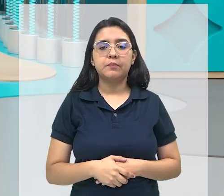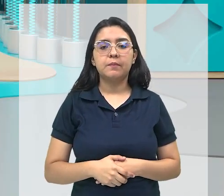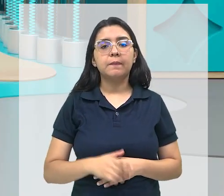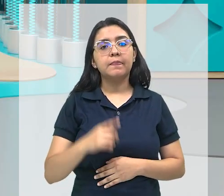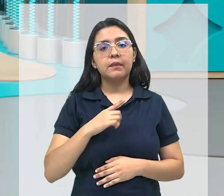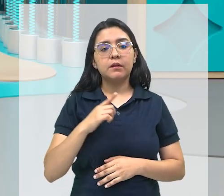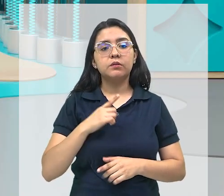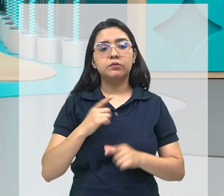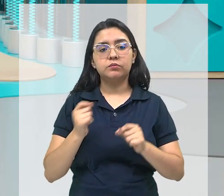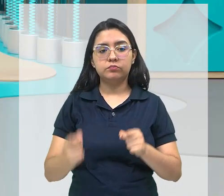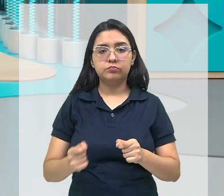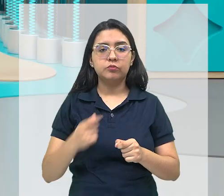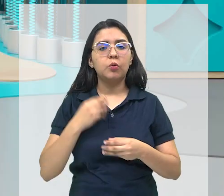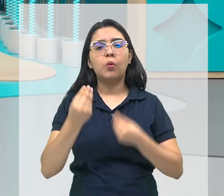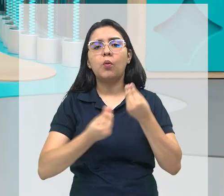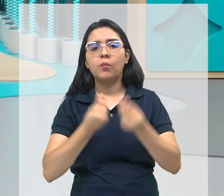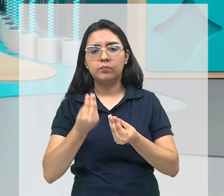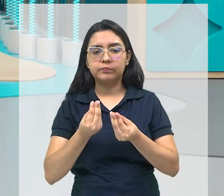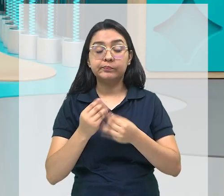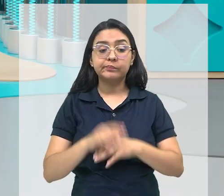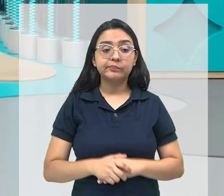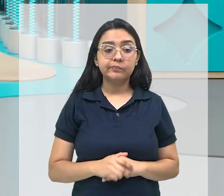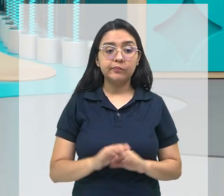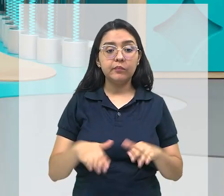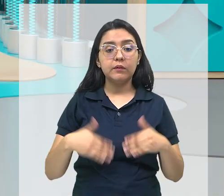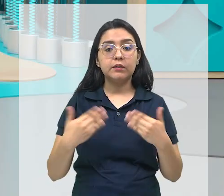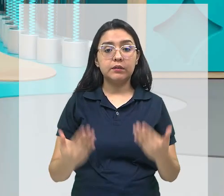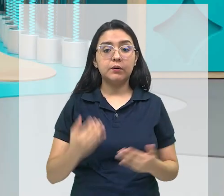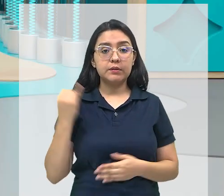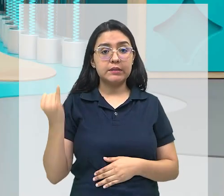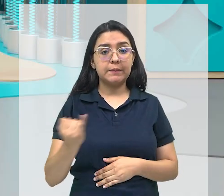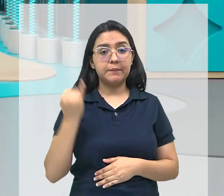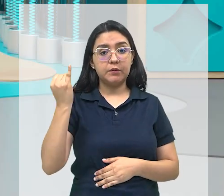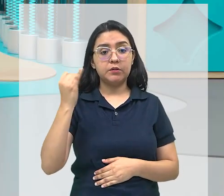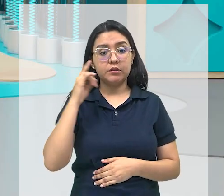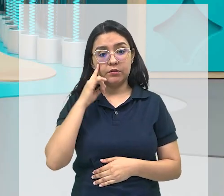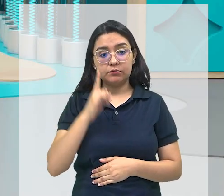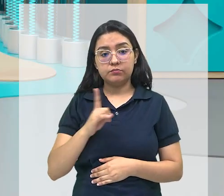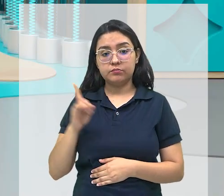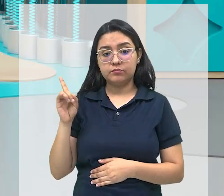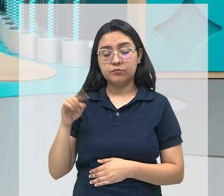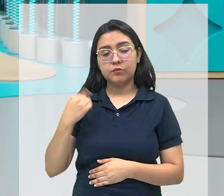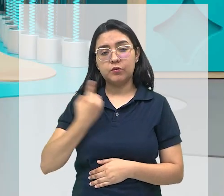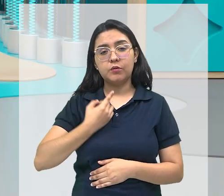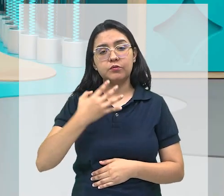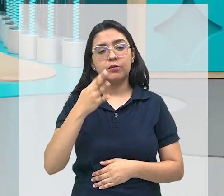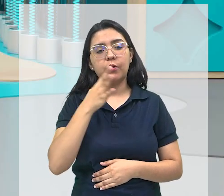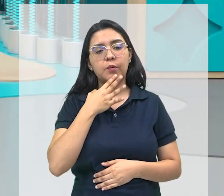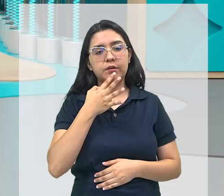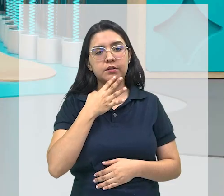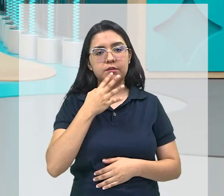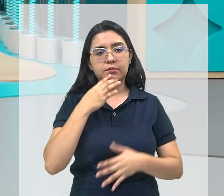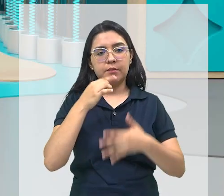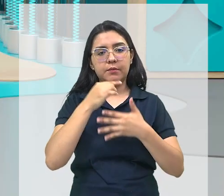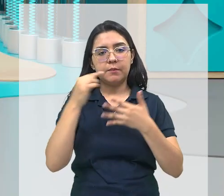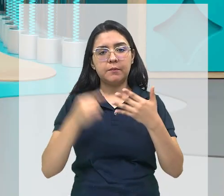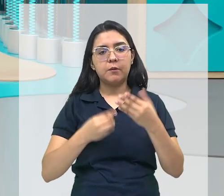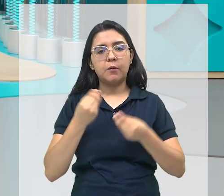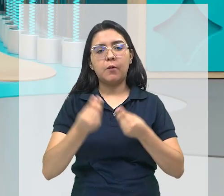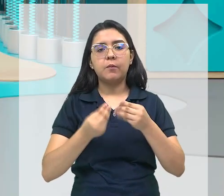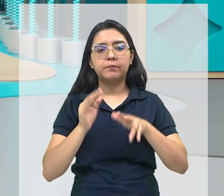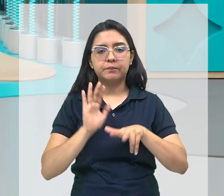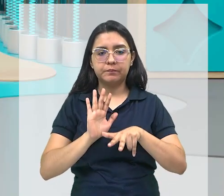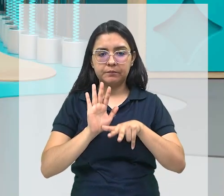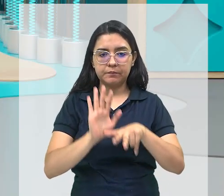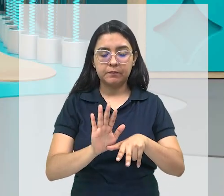nos atendimentos de primeiros socorros. Então, essa é a importância de conhecer os procedimentos de primeiros